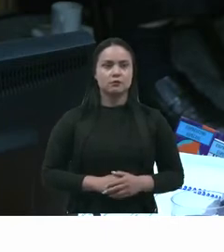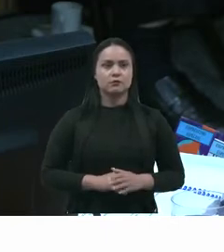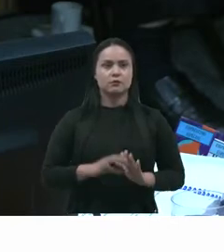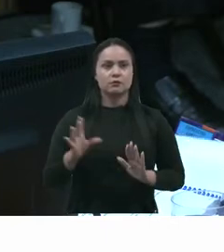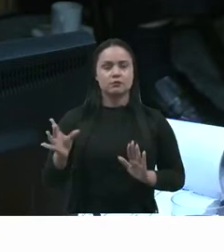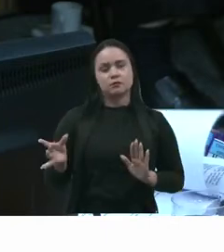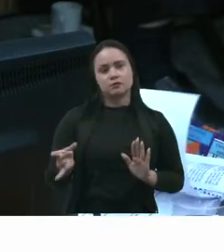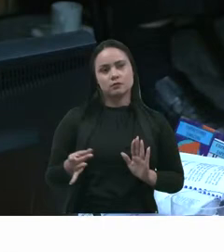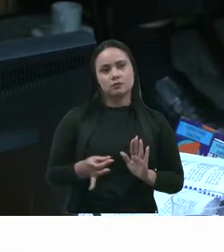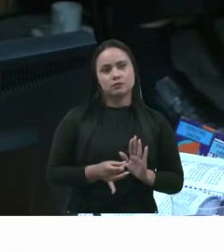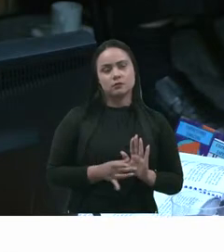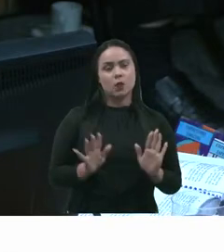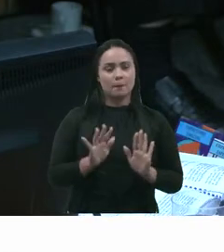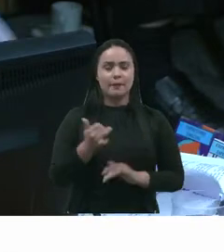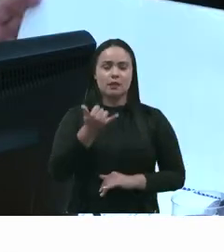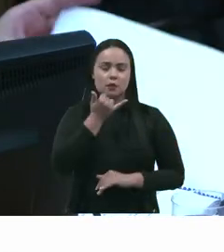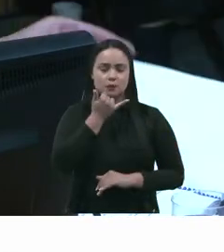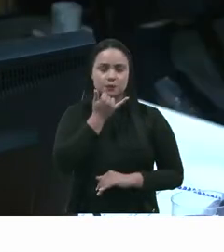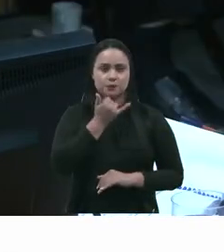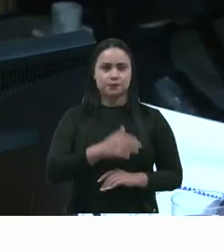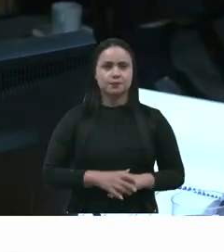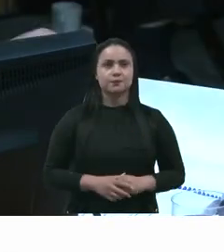aplicada... Não, perdão.